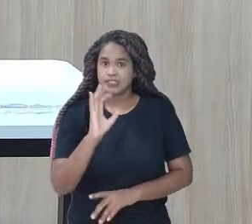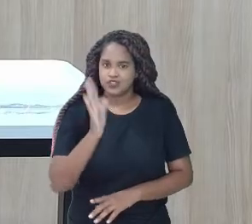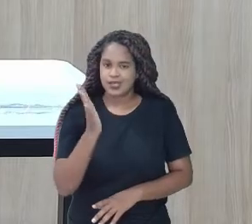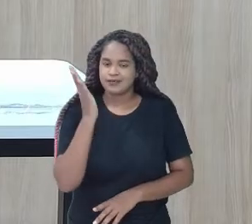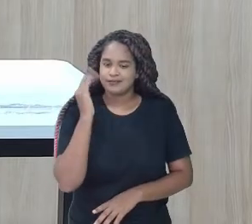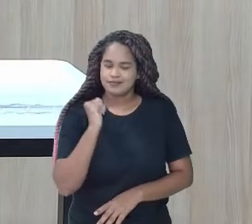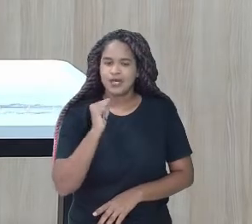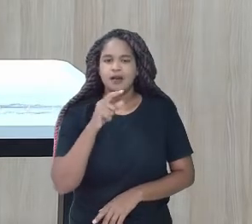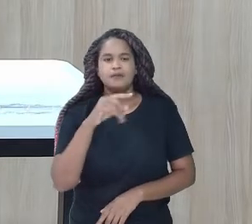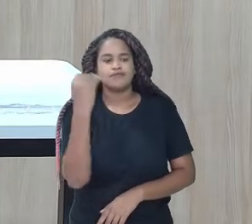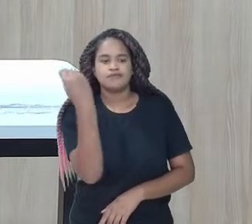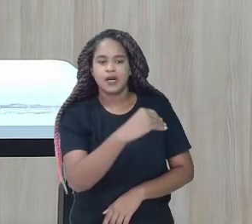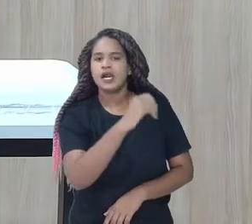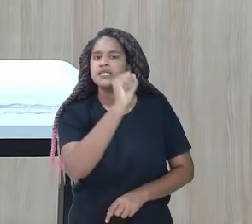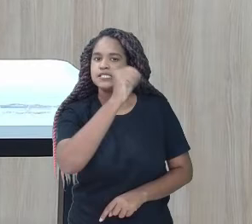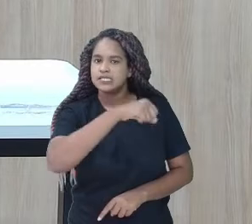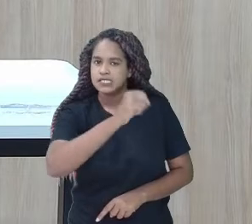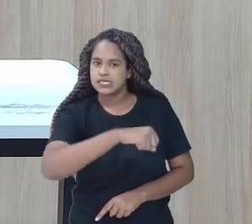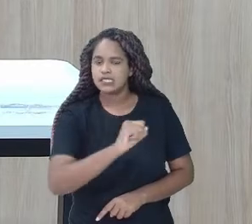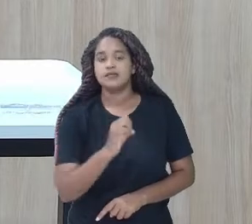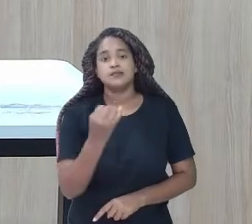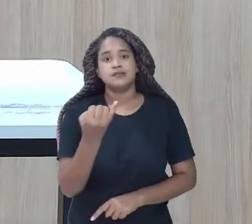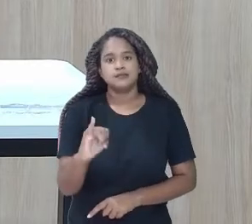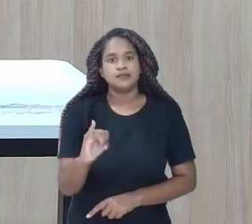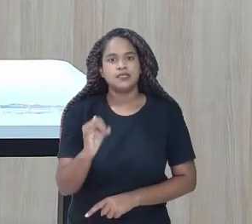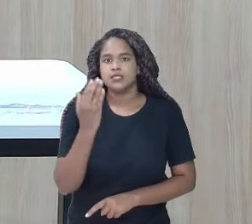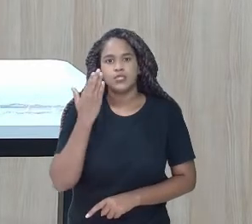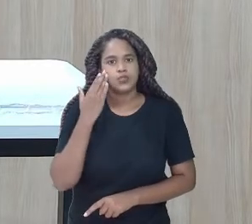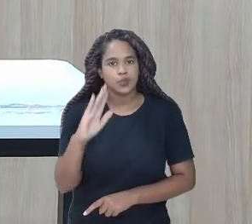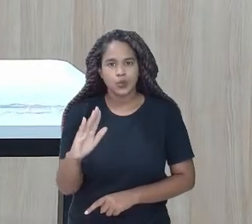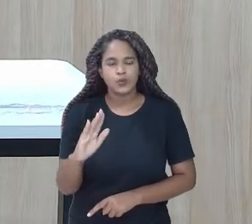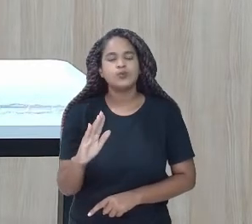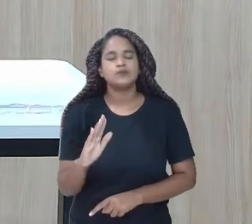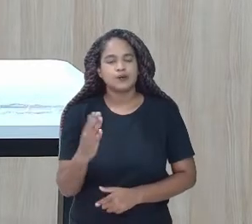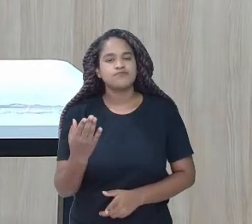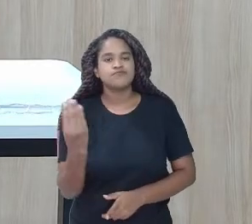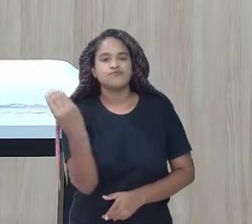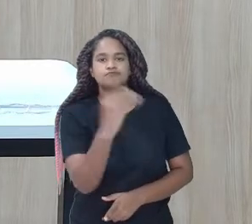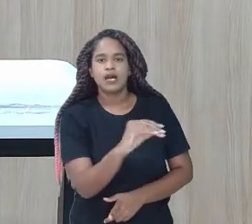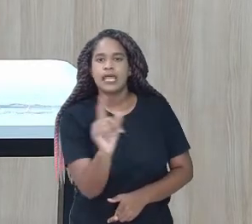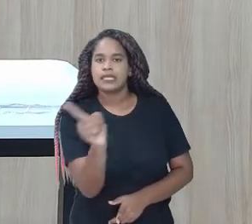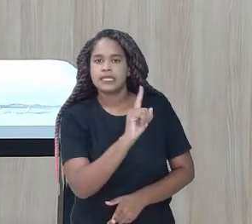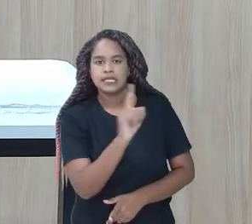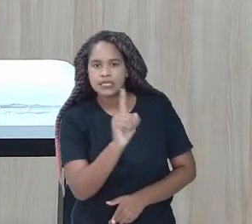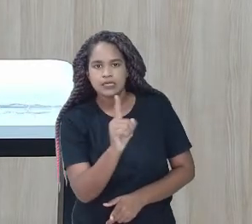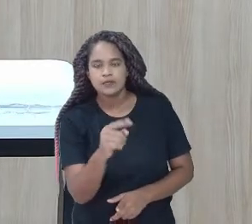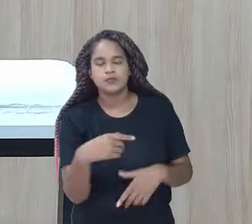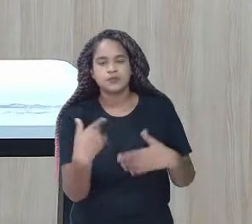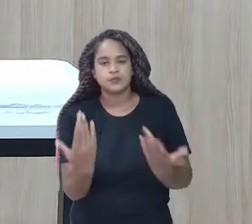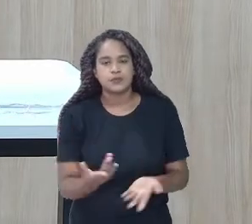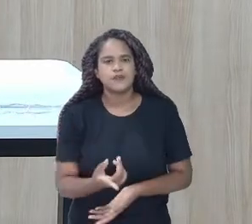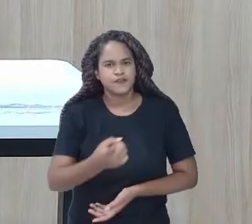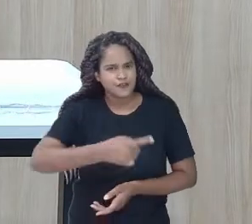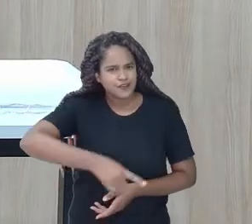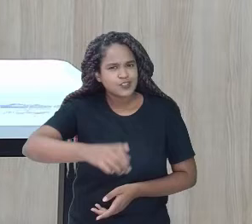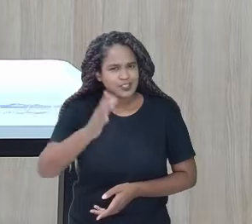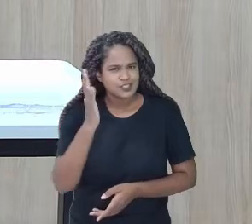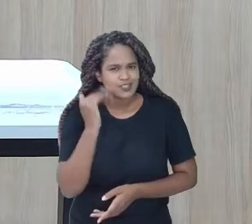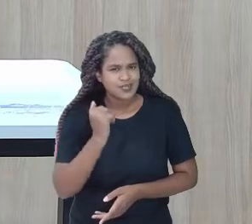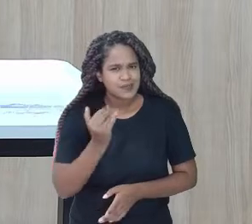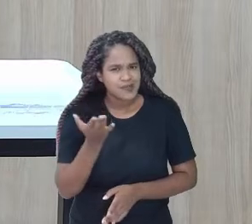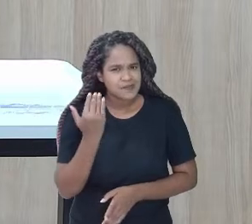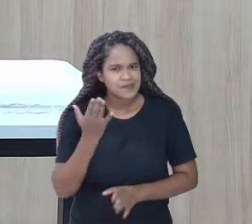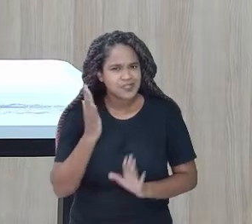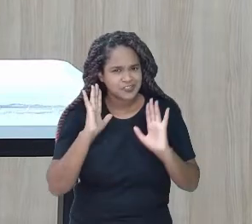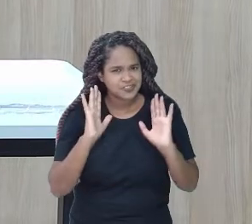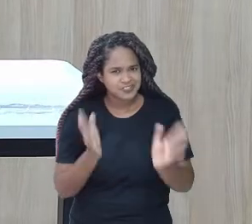Isabel já está ali para ver a resposta de vocês. Será que vocês tinham esse conhecimento dos tipos de